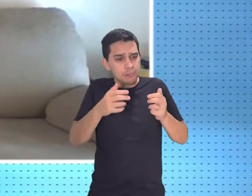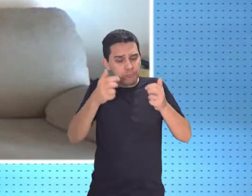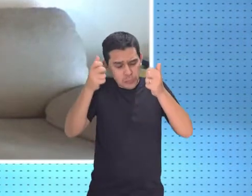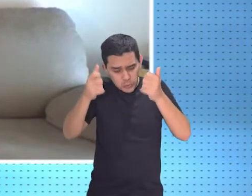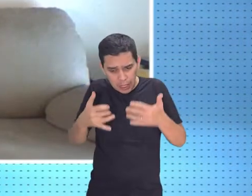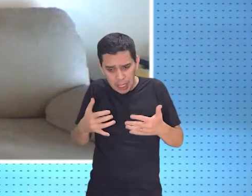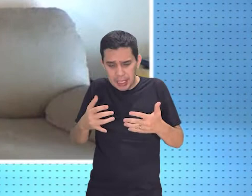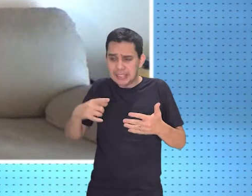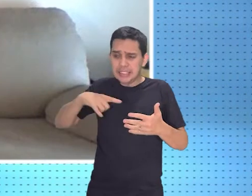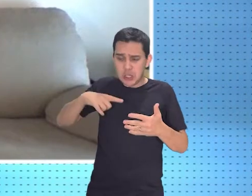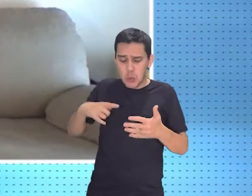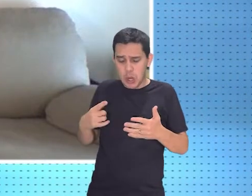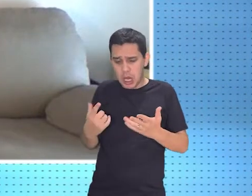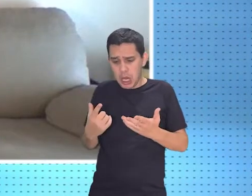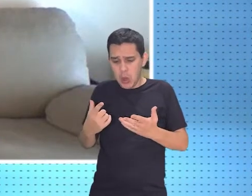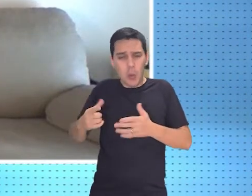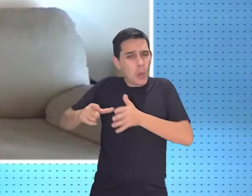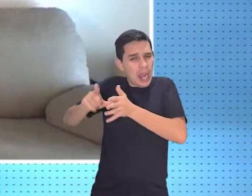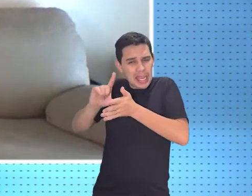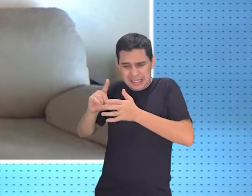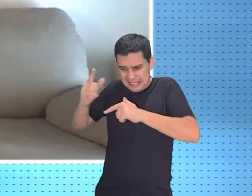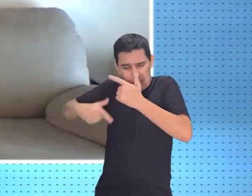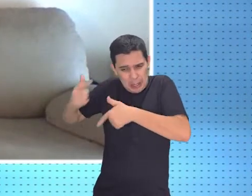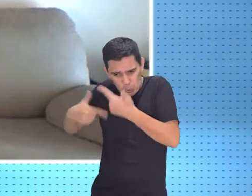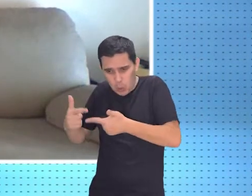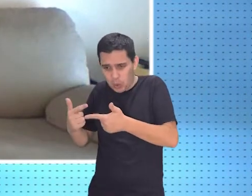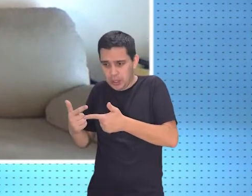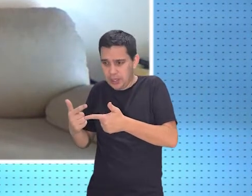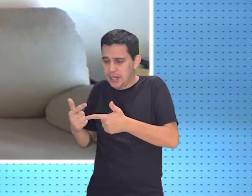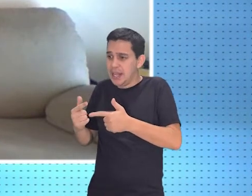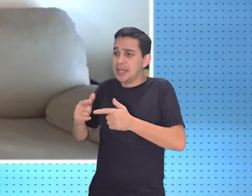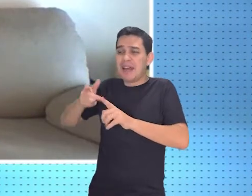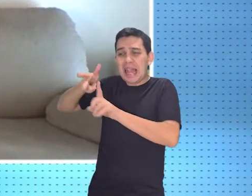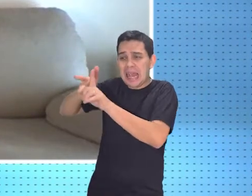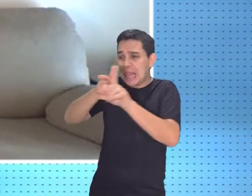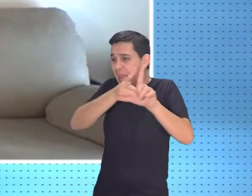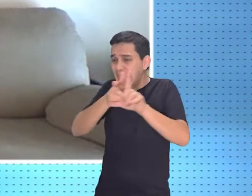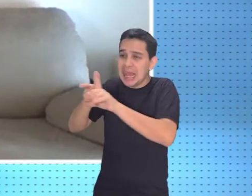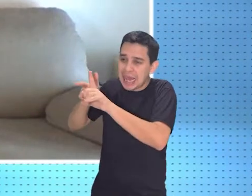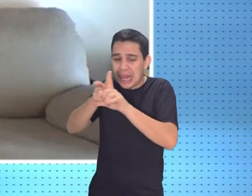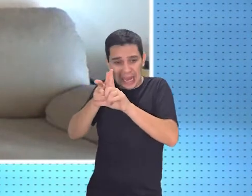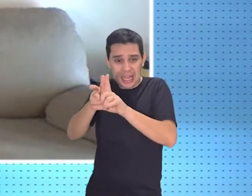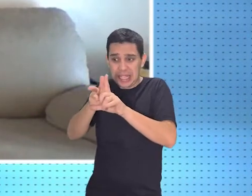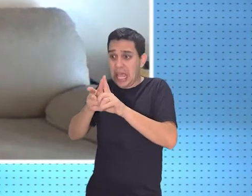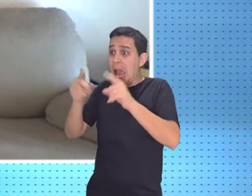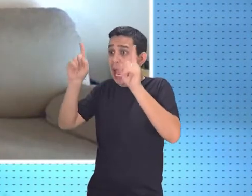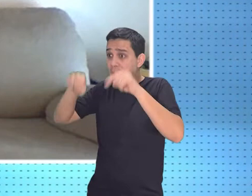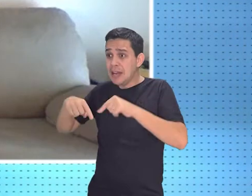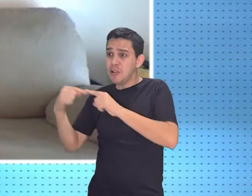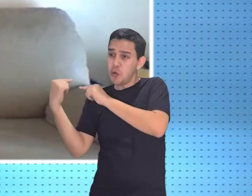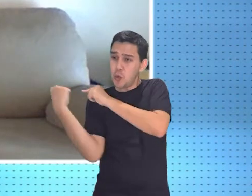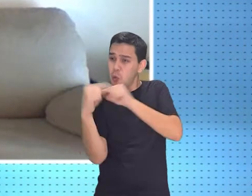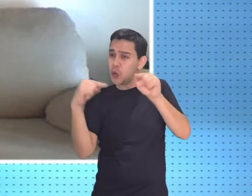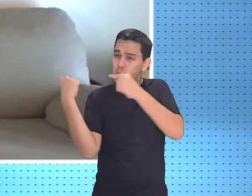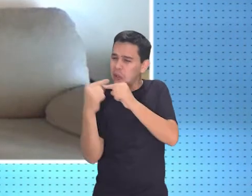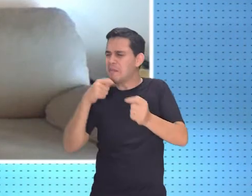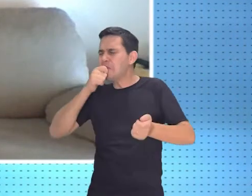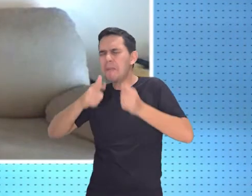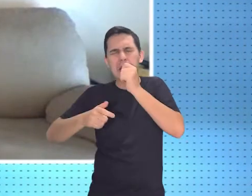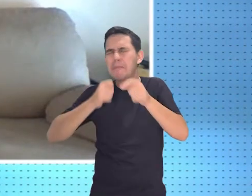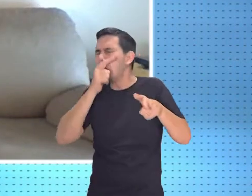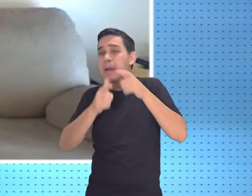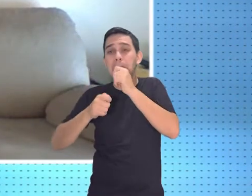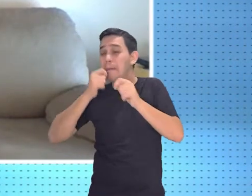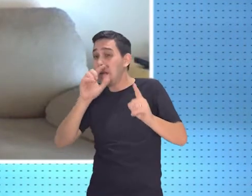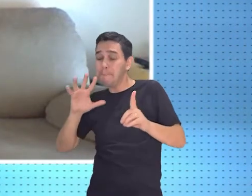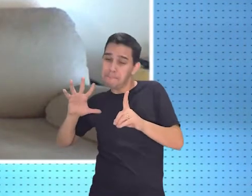empresa onde trabalhava em uma live nas redes sociais. O fundamento da decisão de segundo grau foi de que o trabalhador